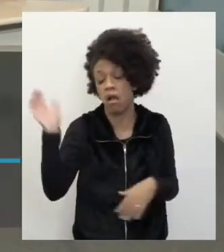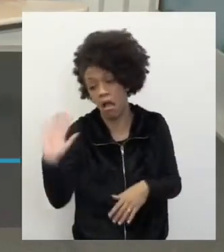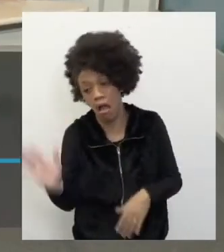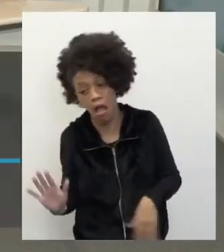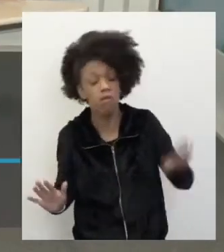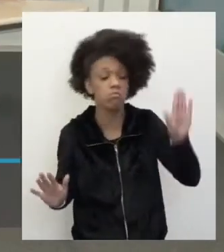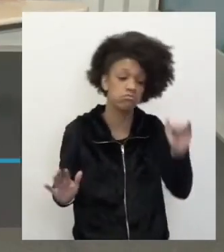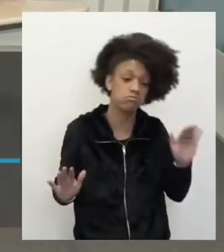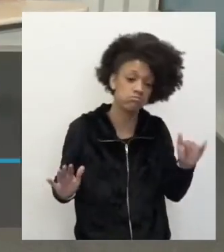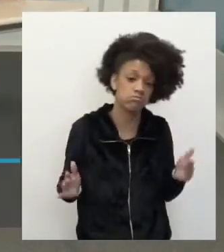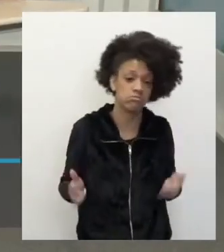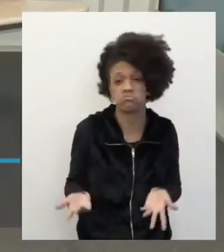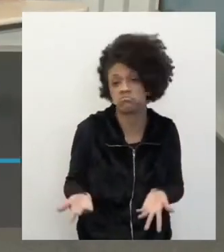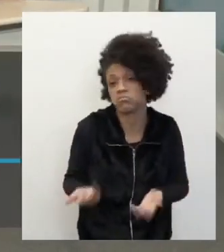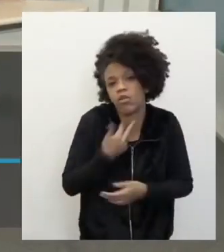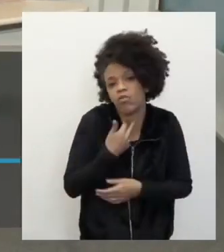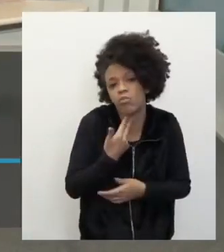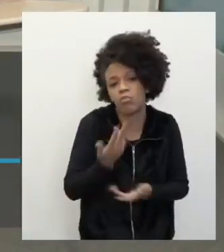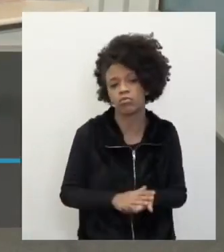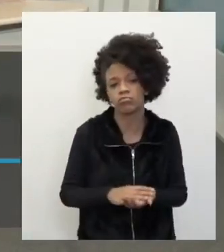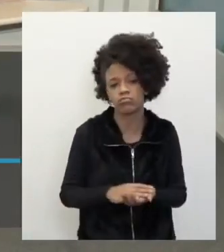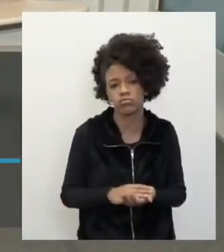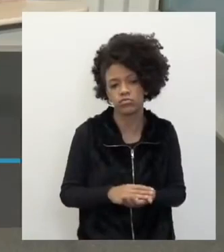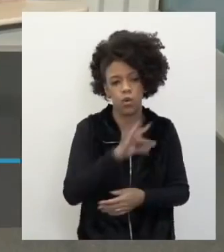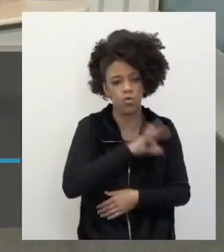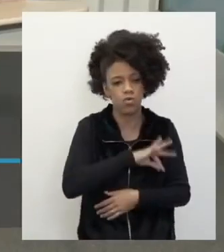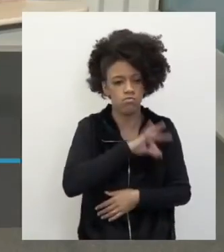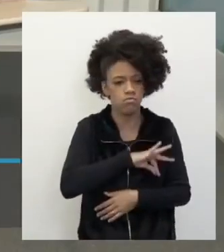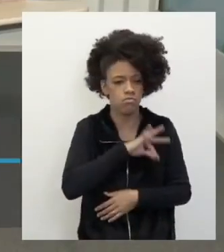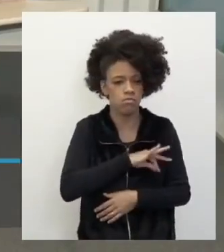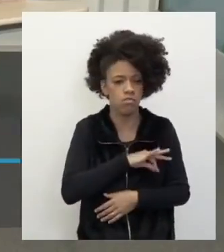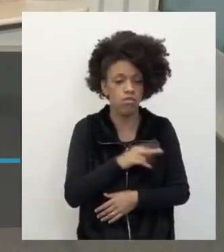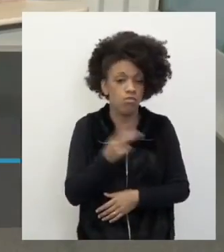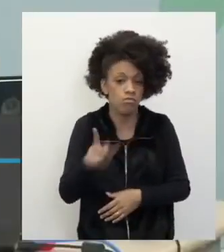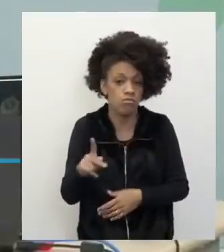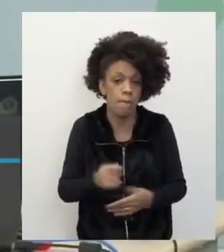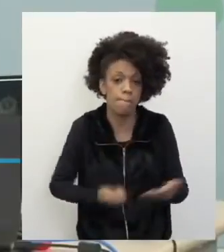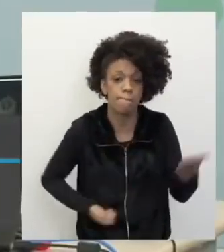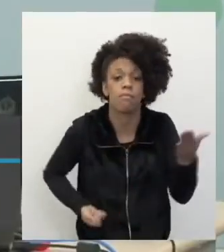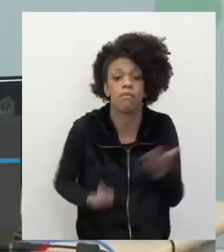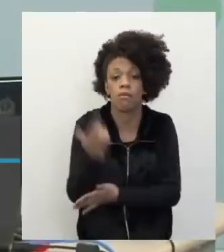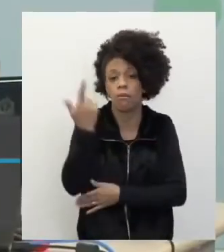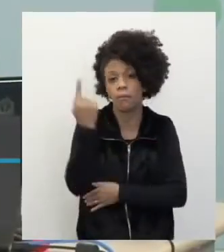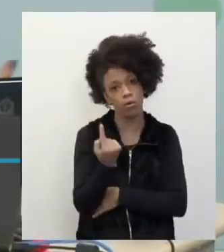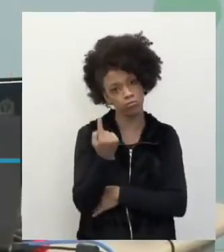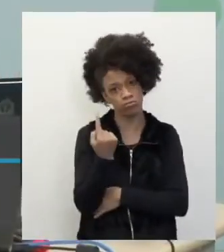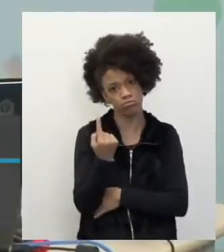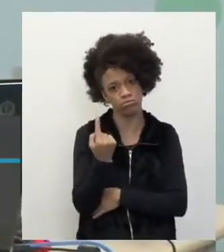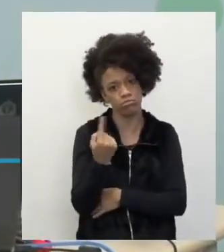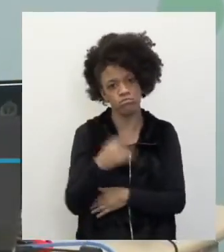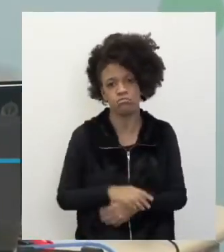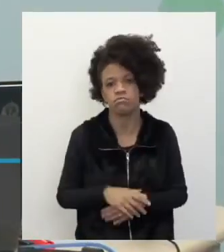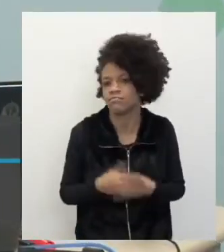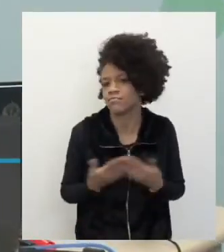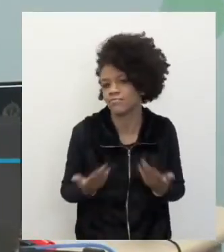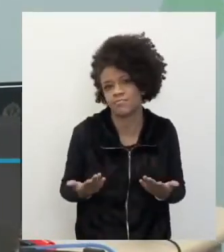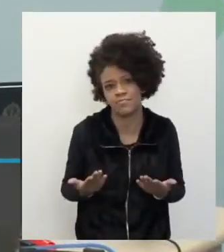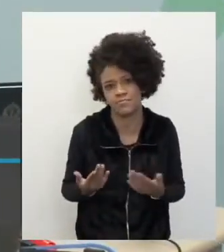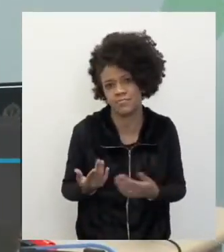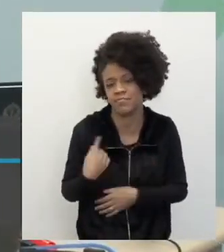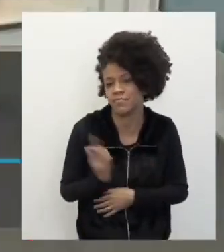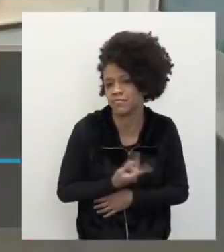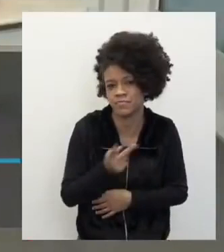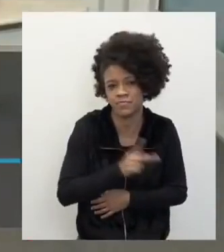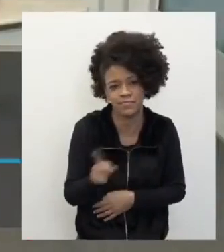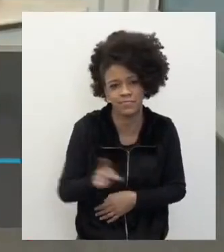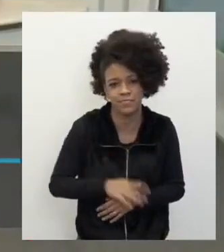você não pode gastar, né, uma boa parte do seu orçamento para comprar uma coisa só. Na minha opinião, então, pra gente, professor, na minha humilde